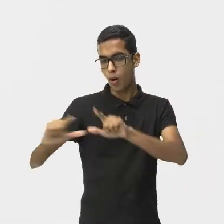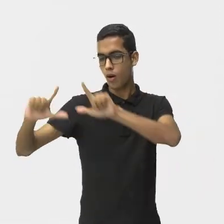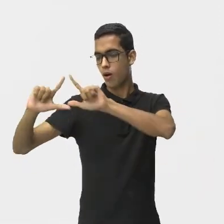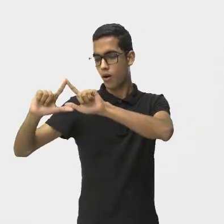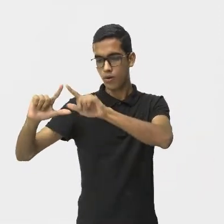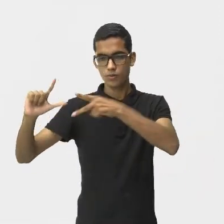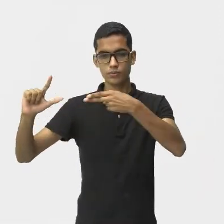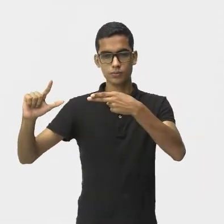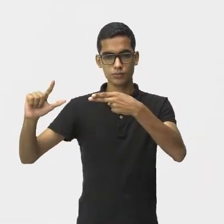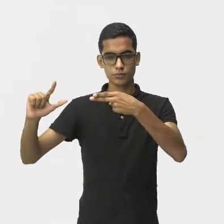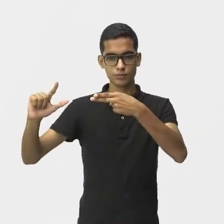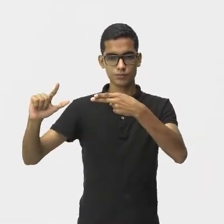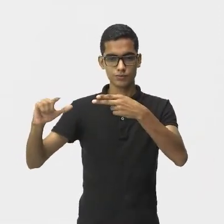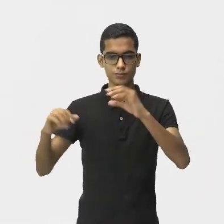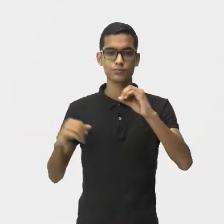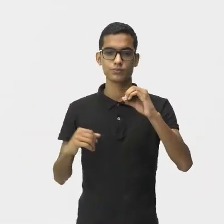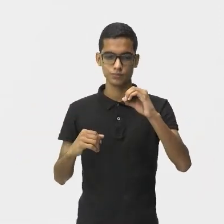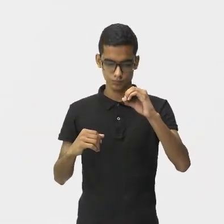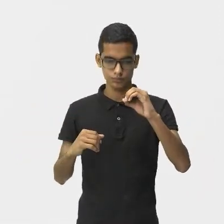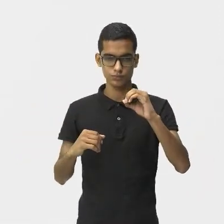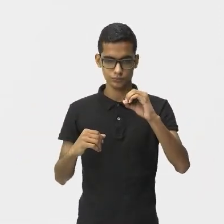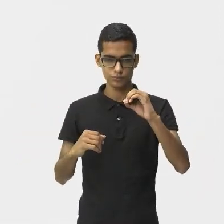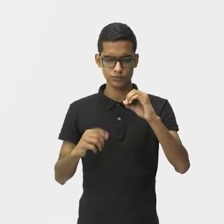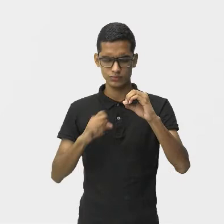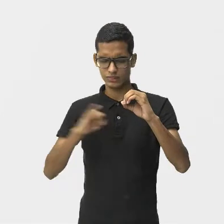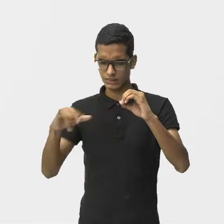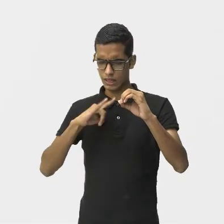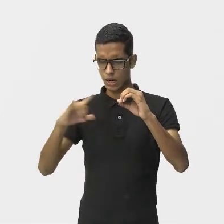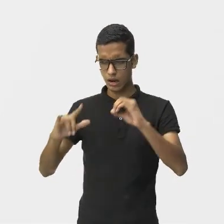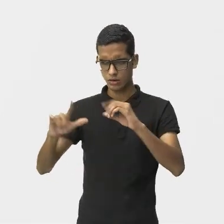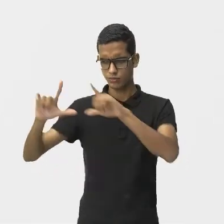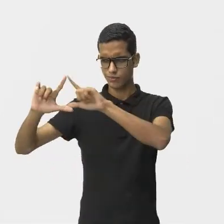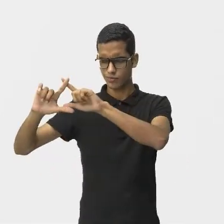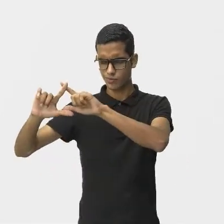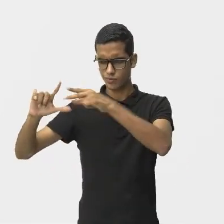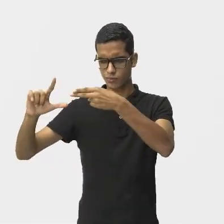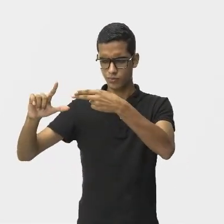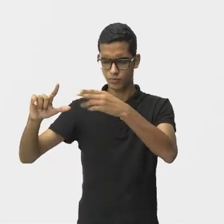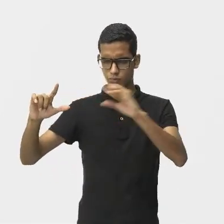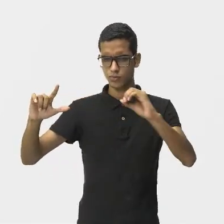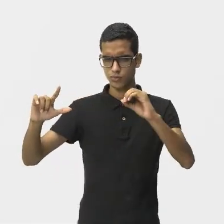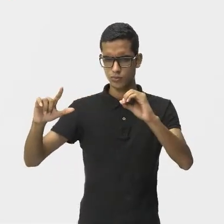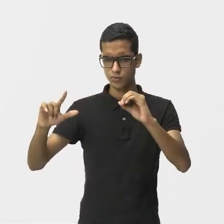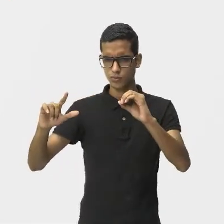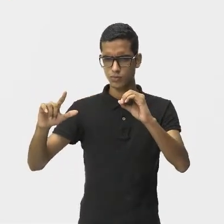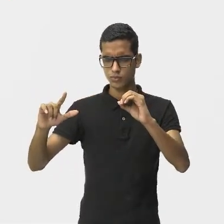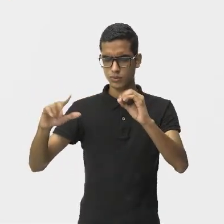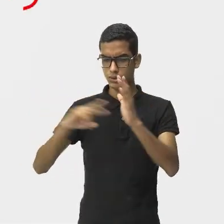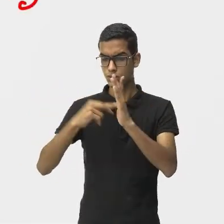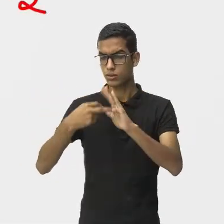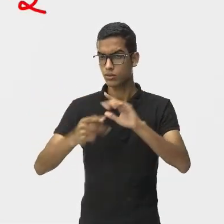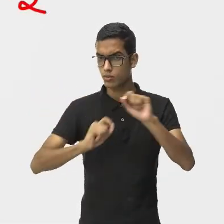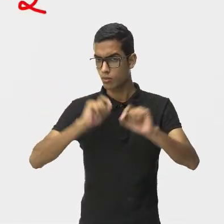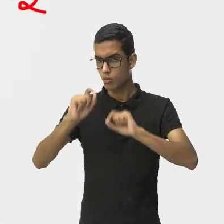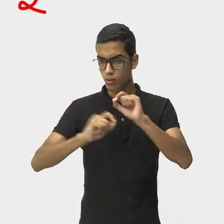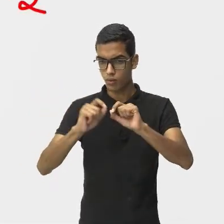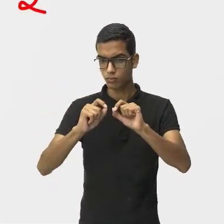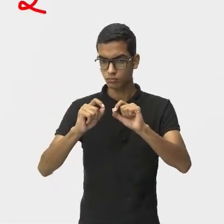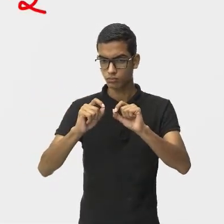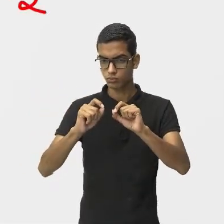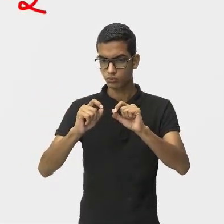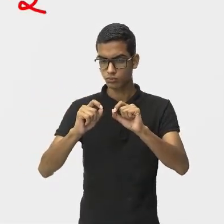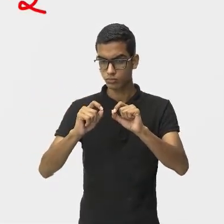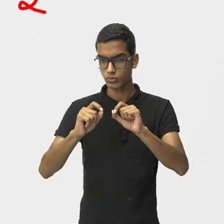0, significa que eu tenho x1 igual a x2,